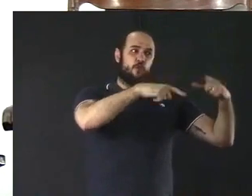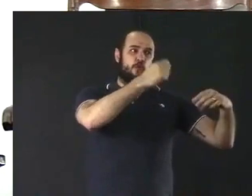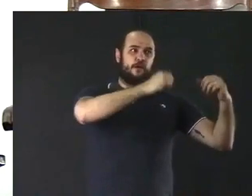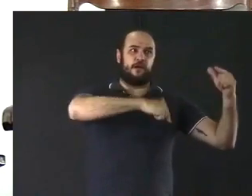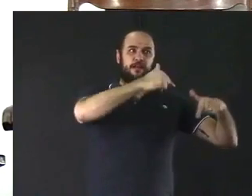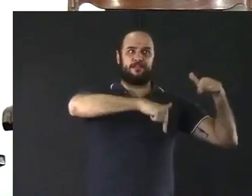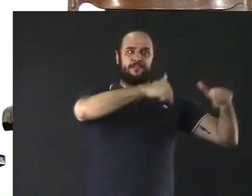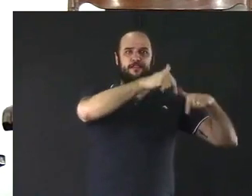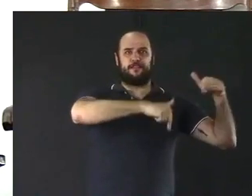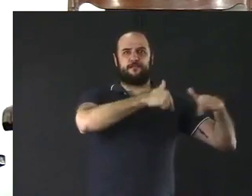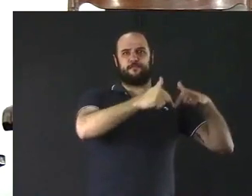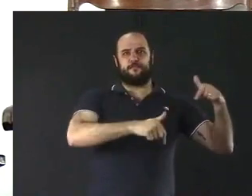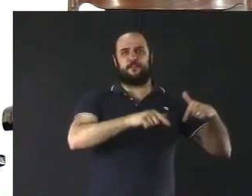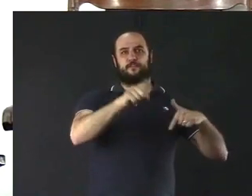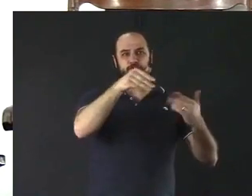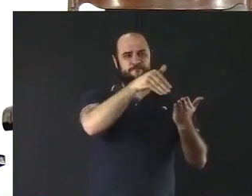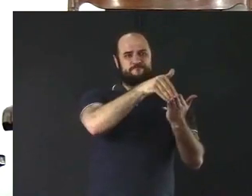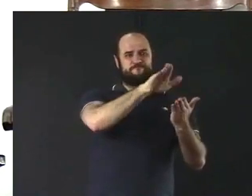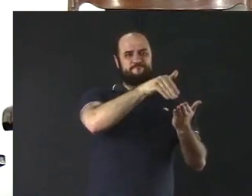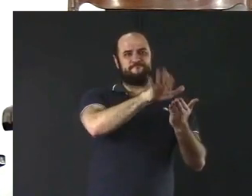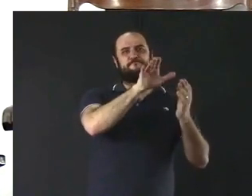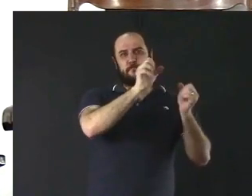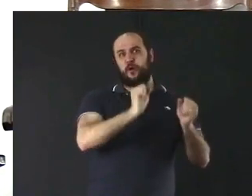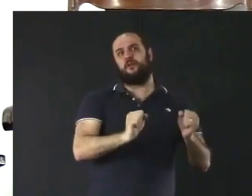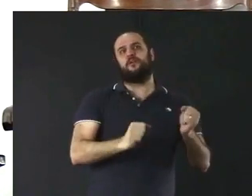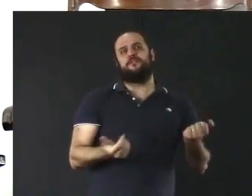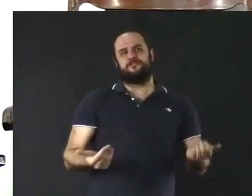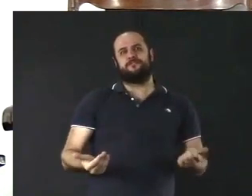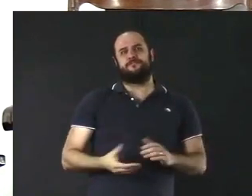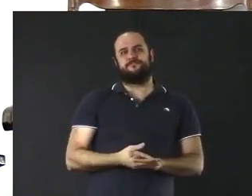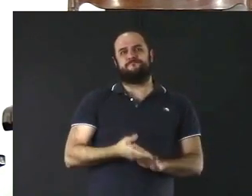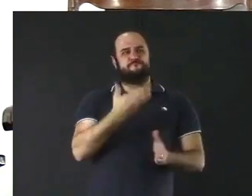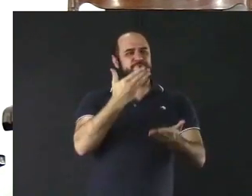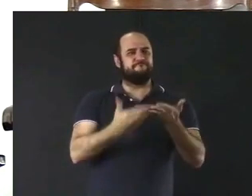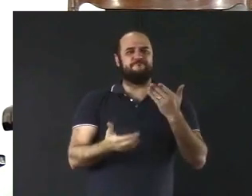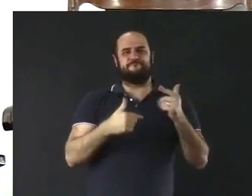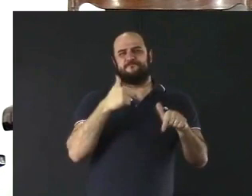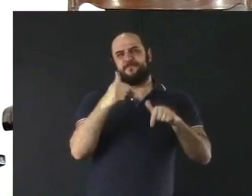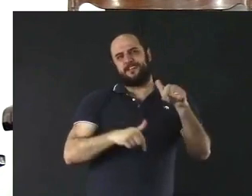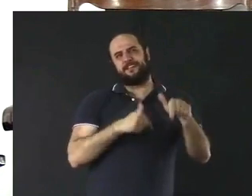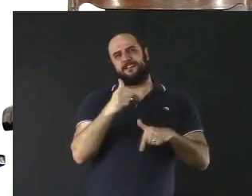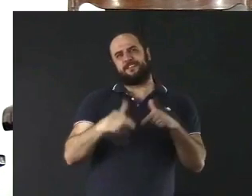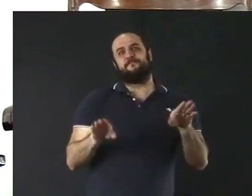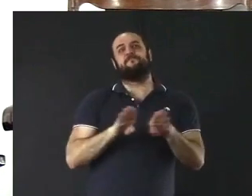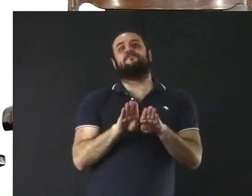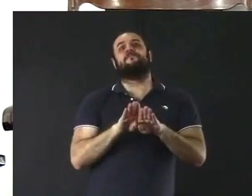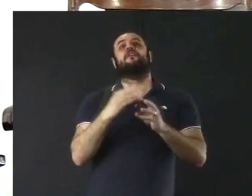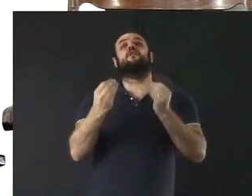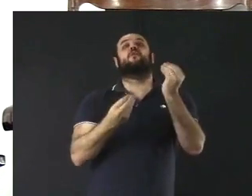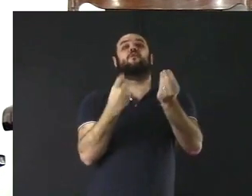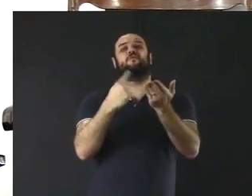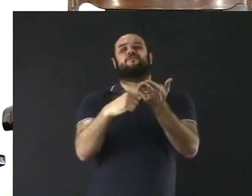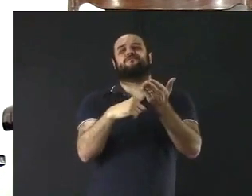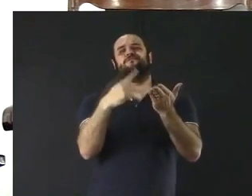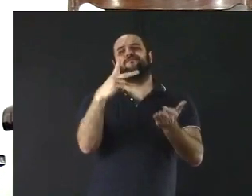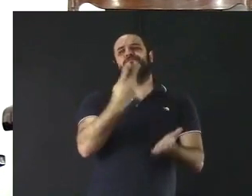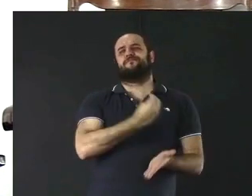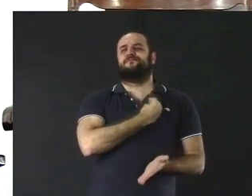você poderá ser o próximo e o desemprego poderá estar logo, logo à sua